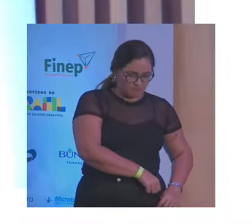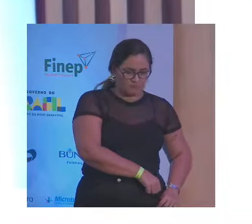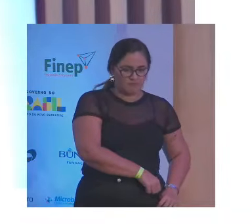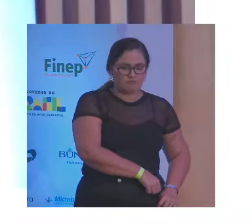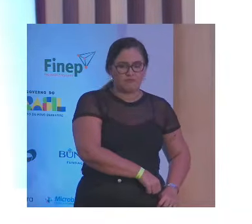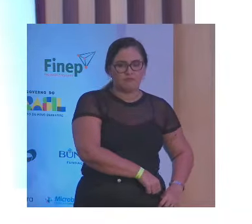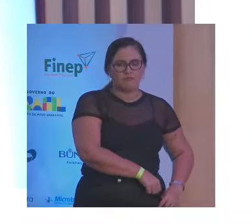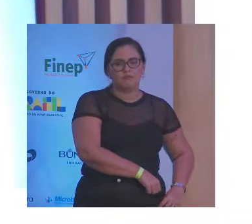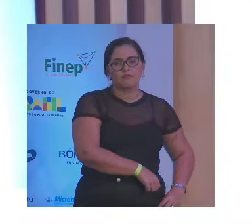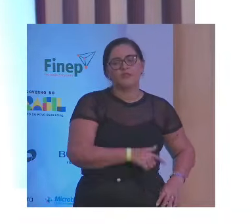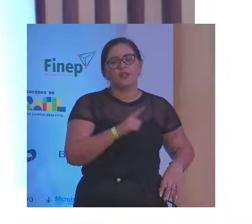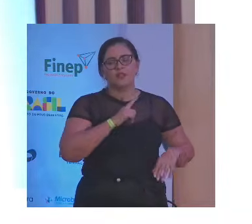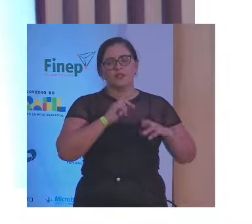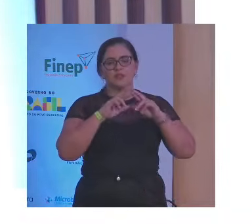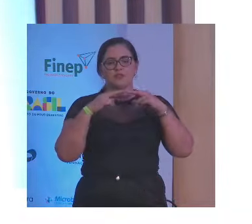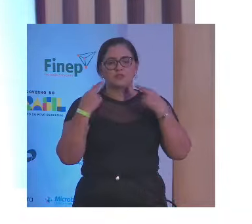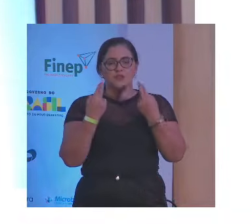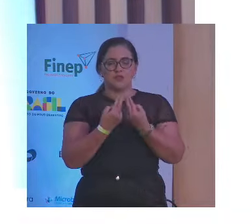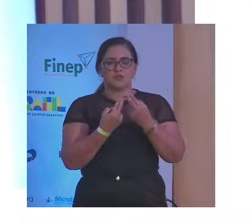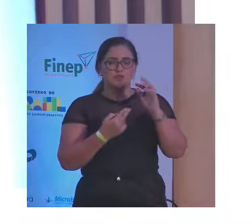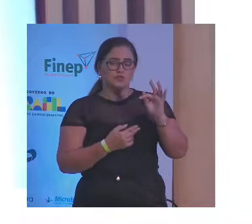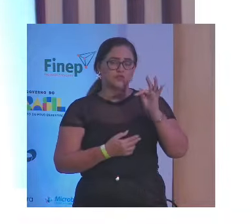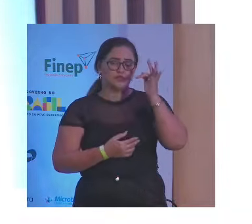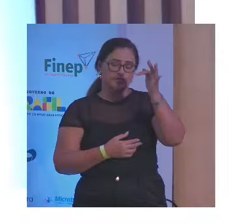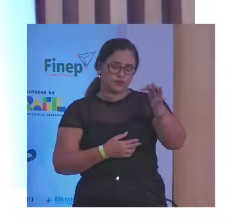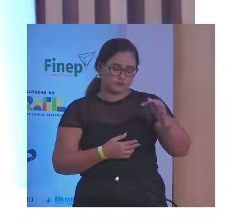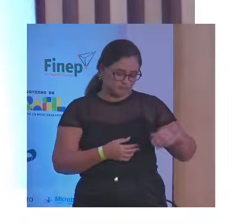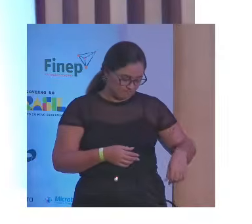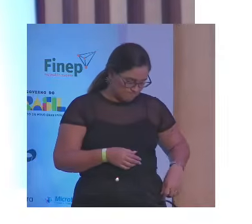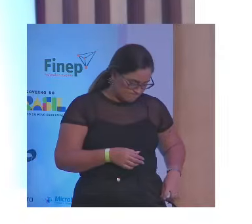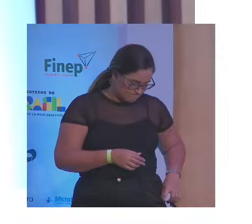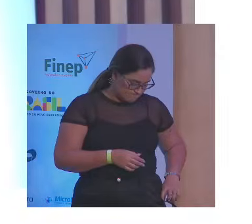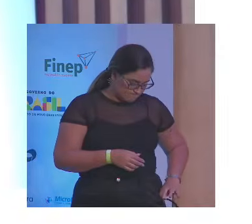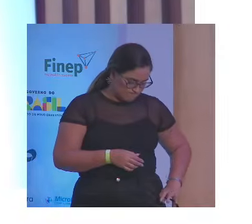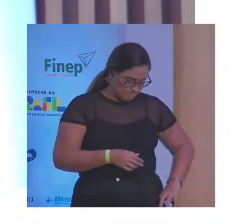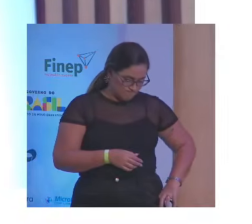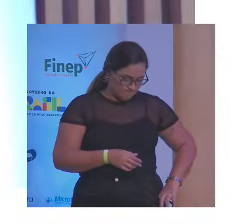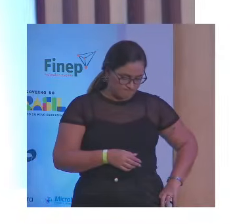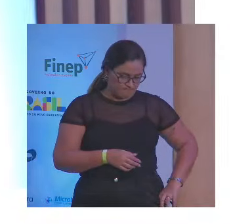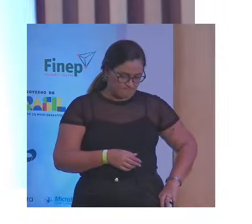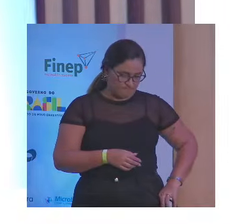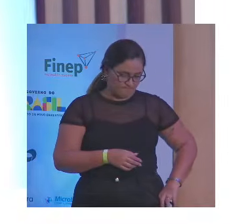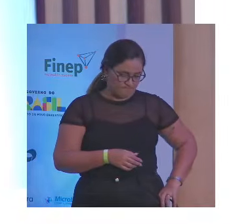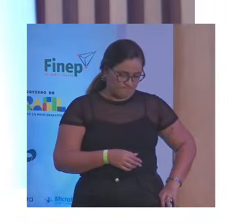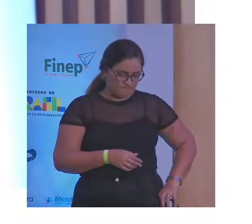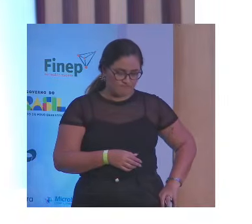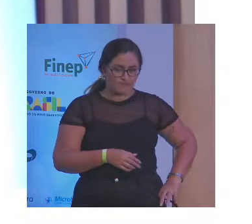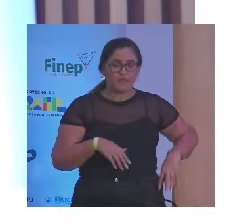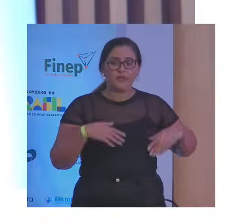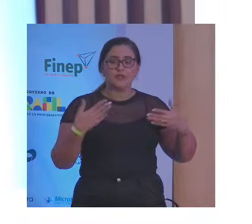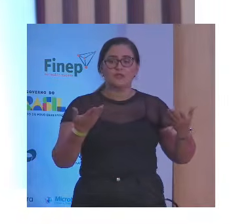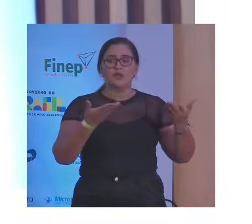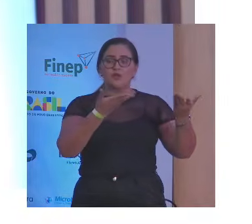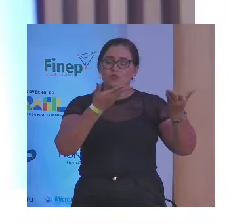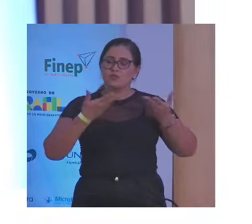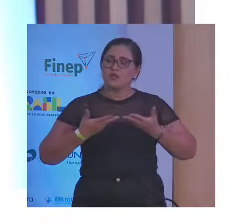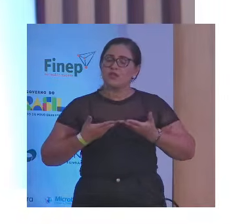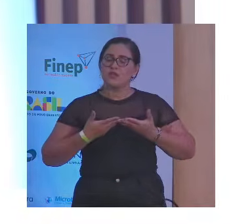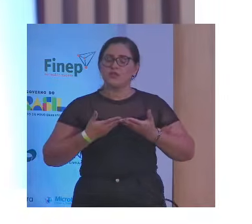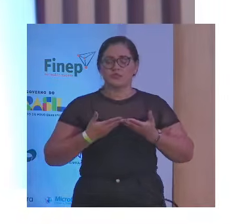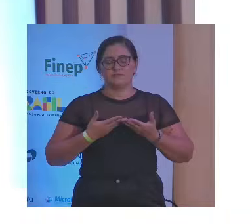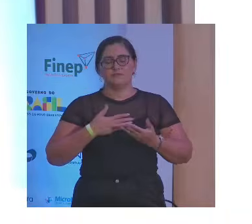da nossa reunião, do Oceano de Amanhã, desculpa. Para isso, eu gostaria de convidar, então, os panelistas dessa